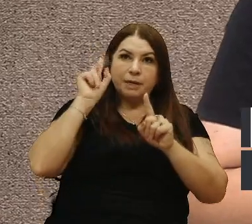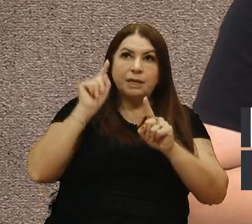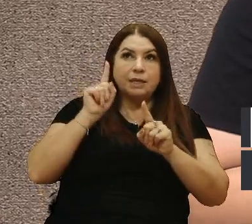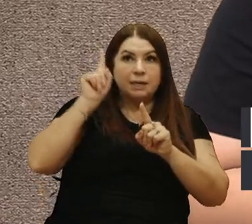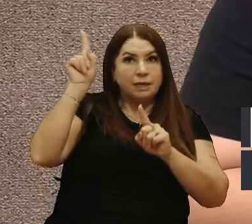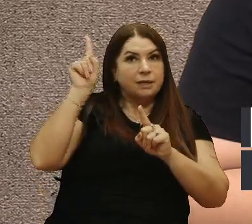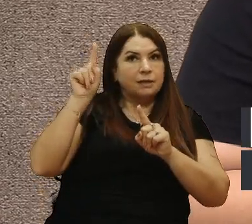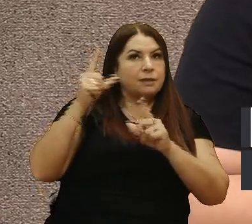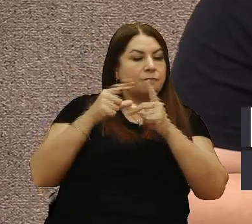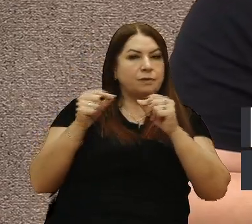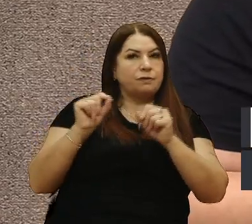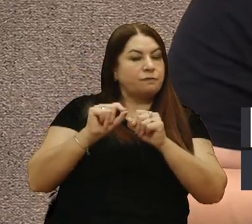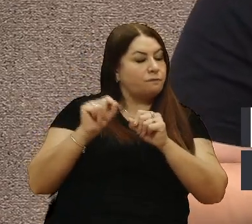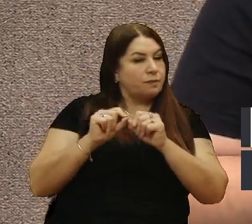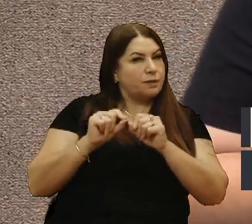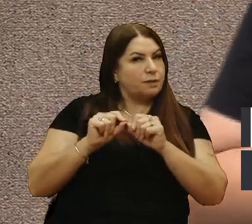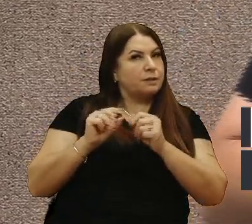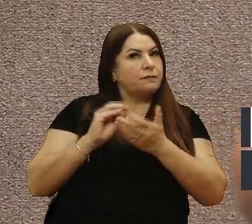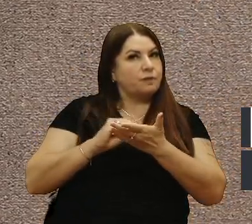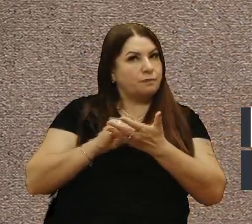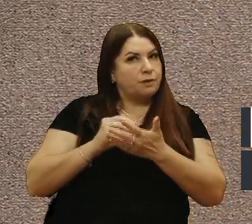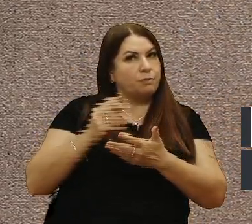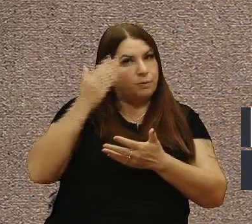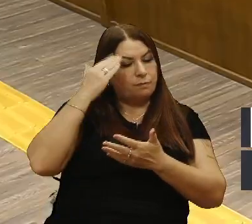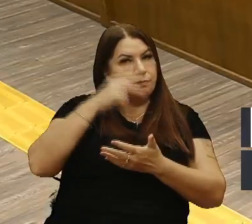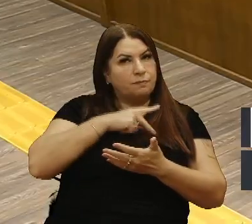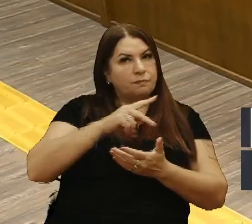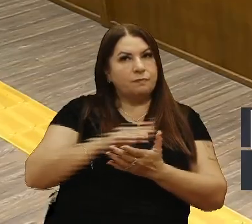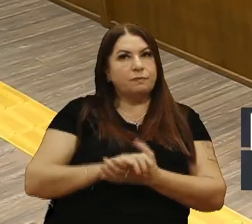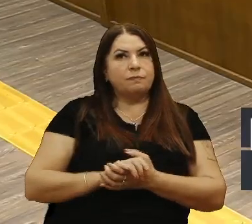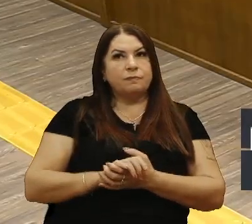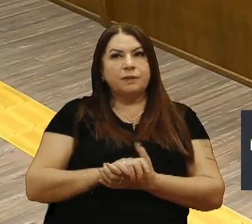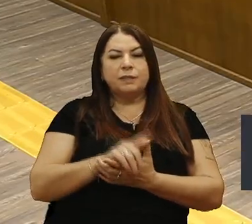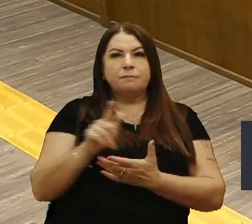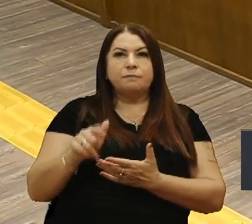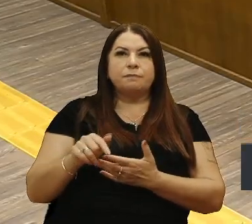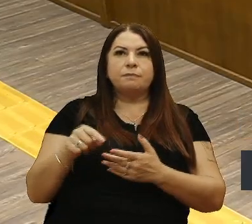tarefa não está sendo feita, o dever de casa está em falta. Obrigado, presidente. Próximo inscrito em declaração de voto.